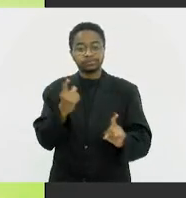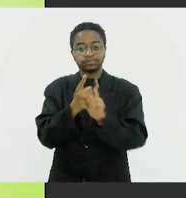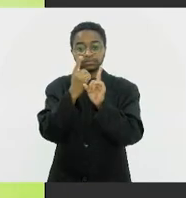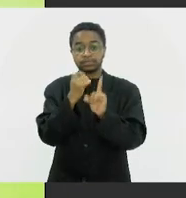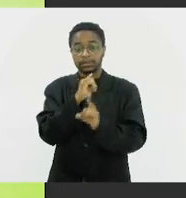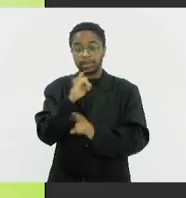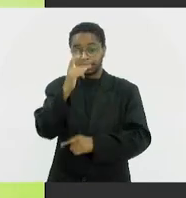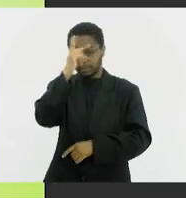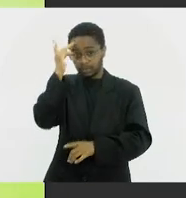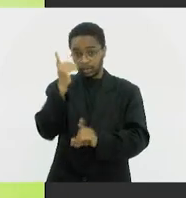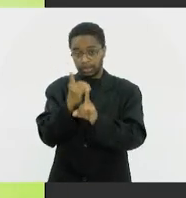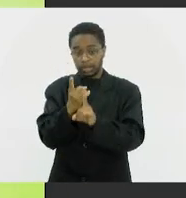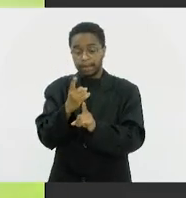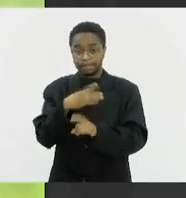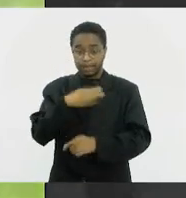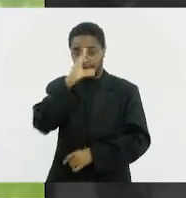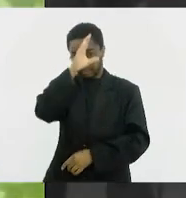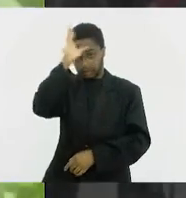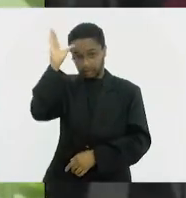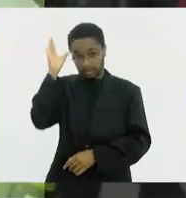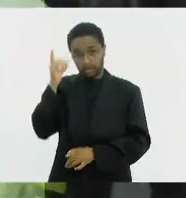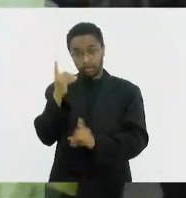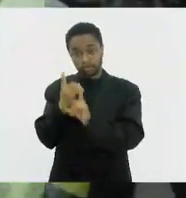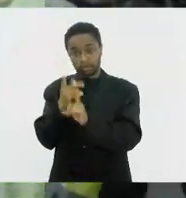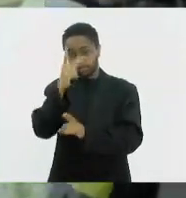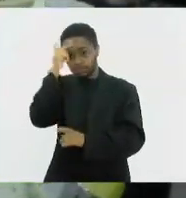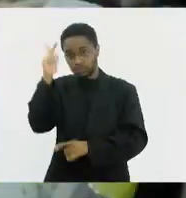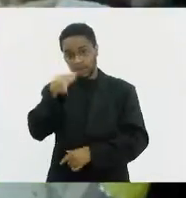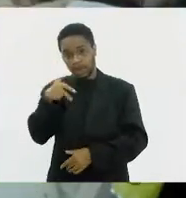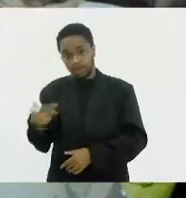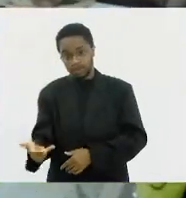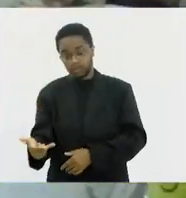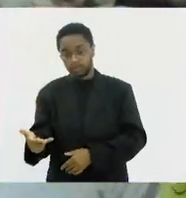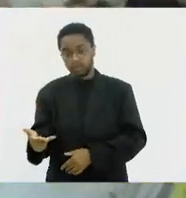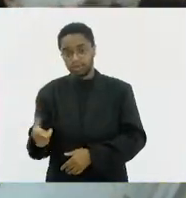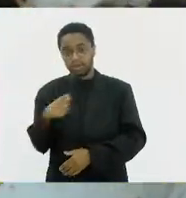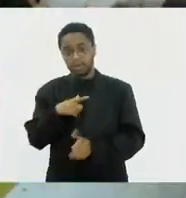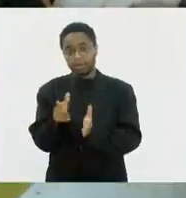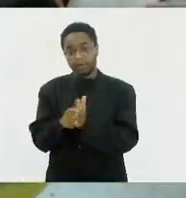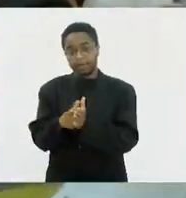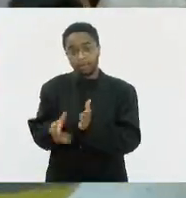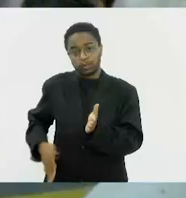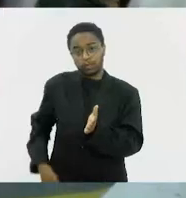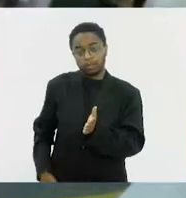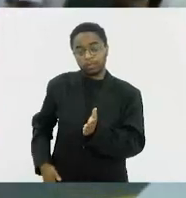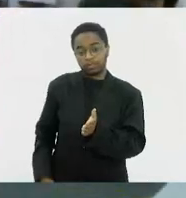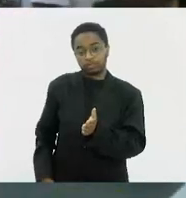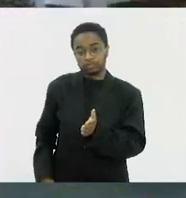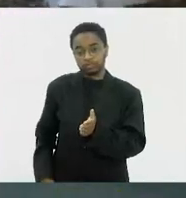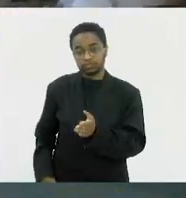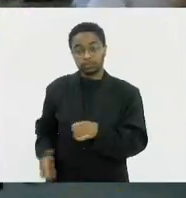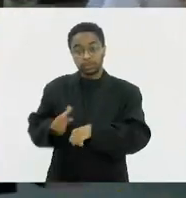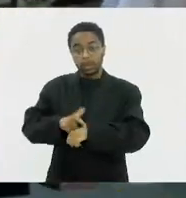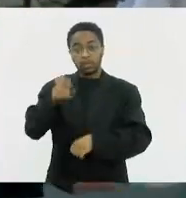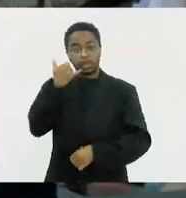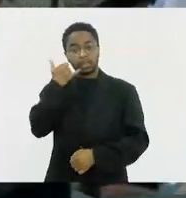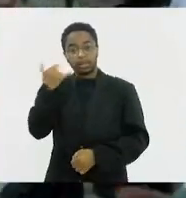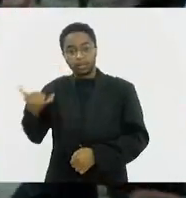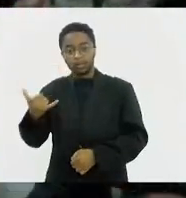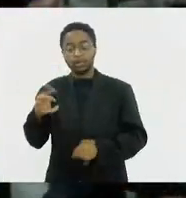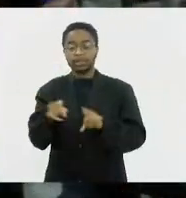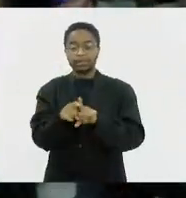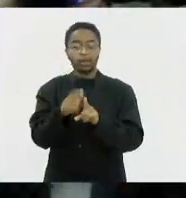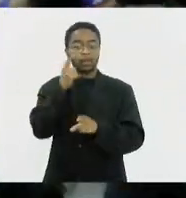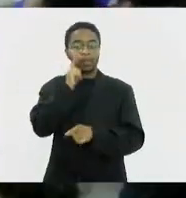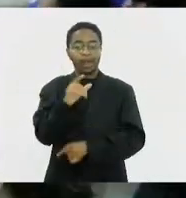Outro dia uma cliente me achou, uma pessoa que caiu assim, achou um papelzinho no bolso, imediatamente ela ligou e fez esse